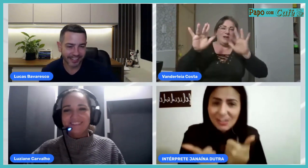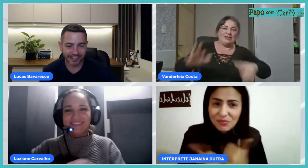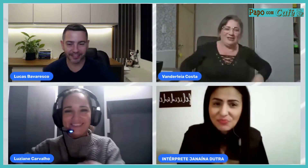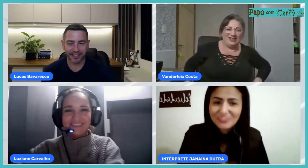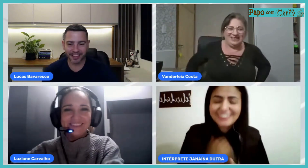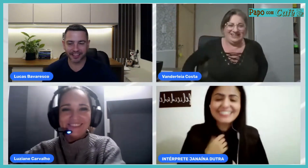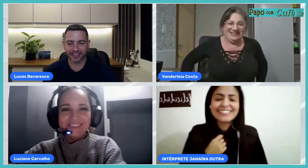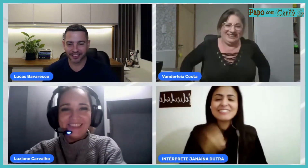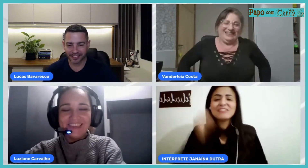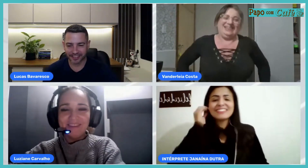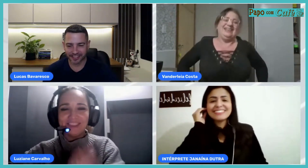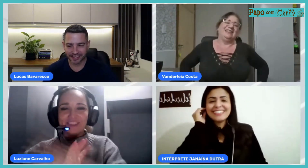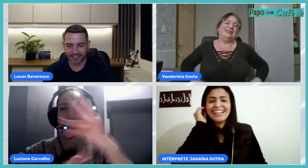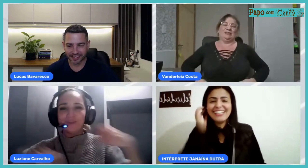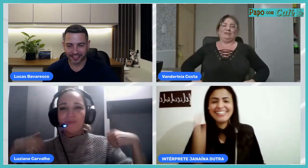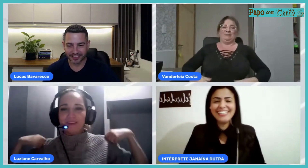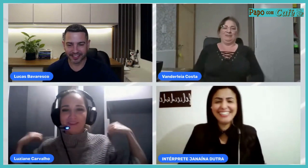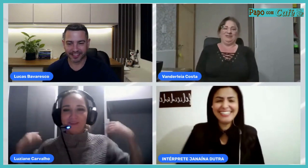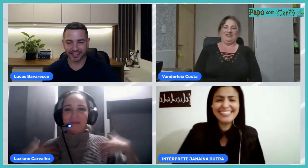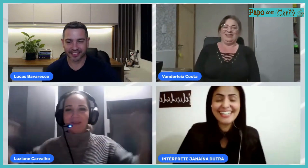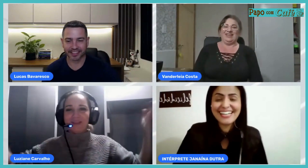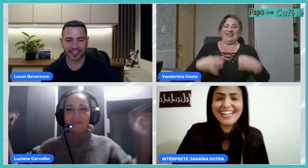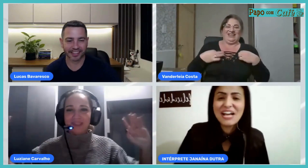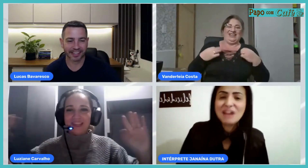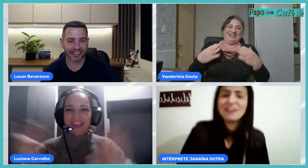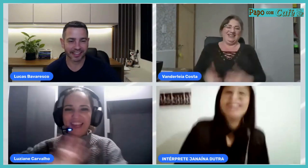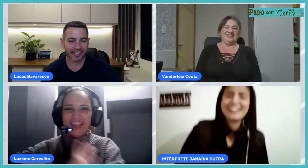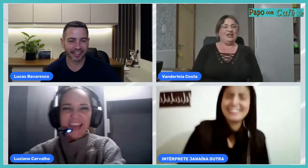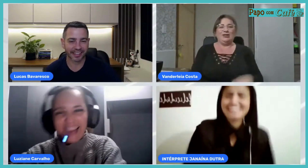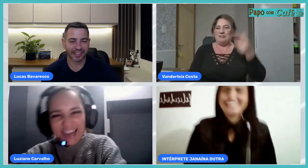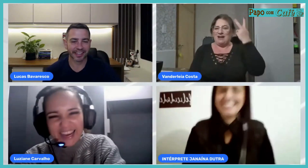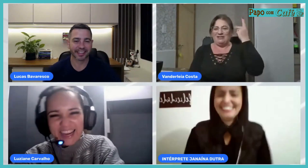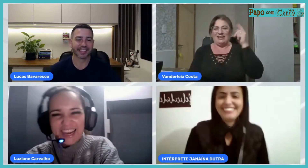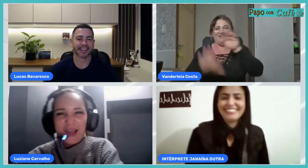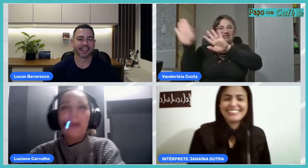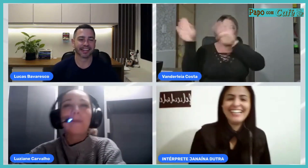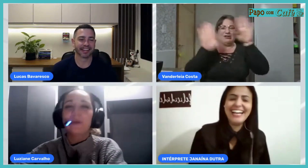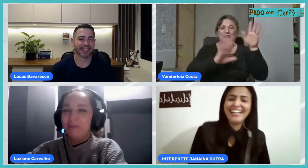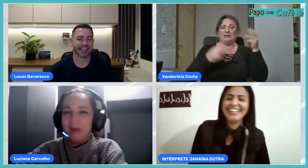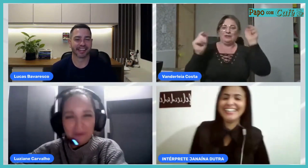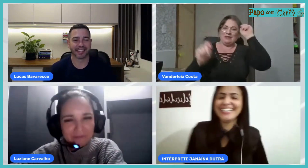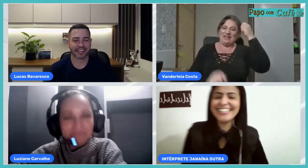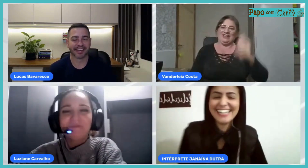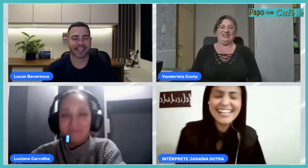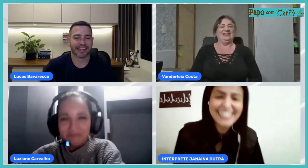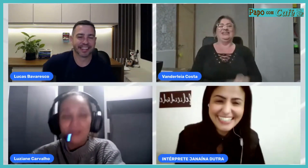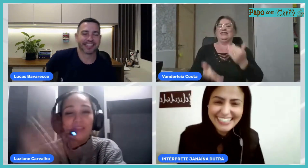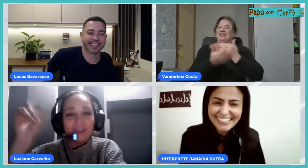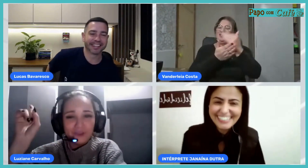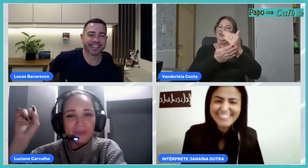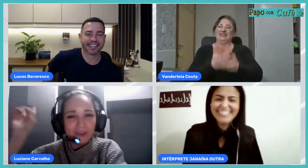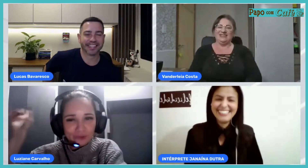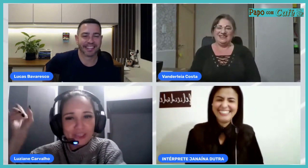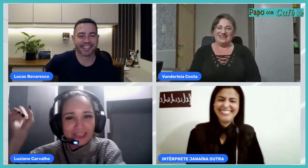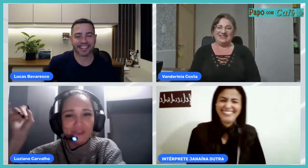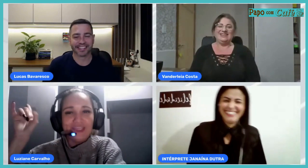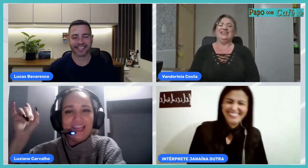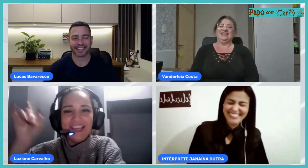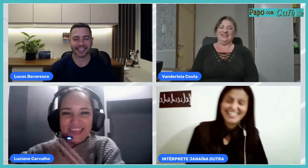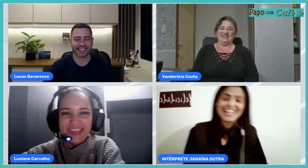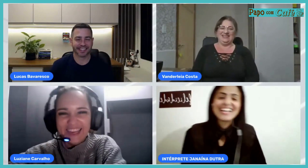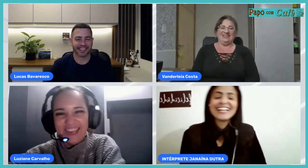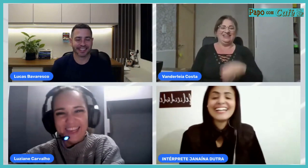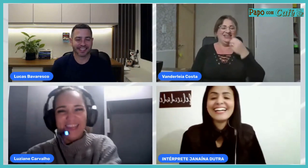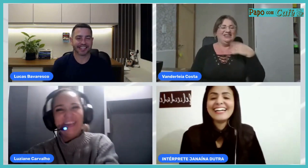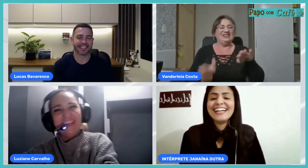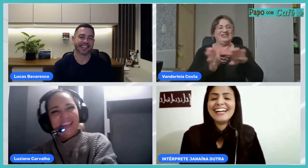bom, interpreto. A Wanda já tá de preto, eu nem preto botei. Normal, né? Guarda-roupa tudo preto. Eu tava de preto, eu cheguei e